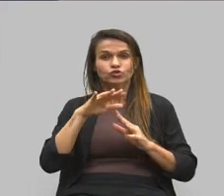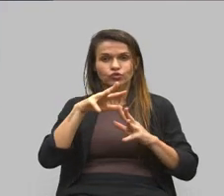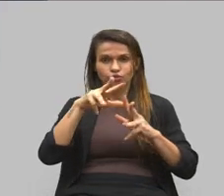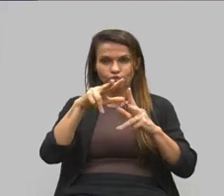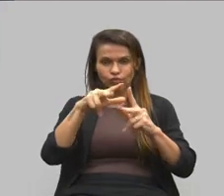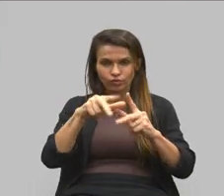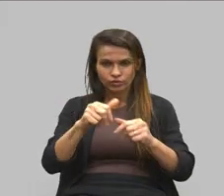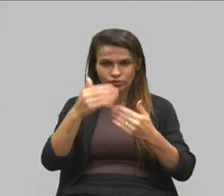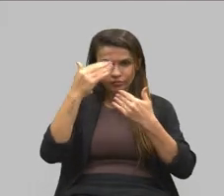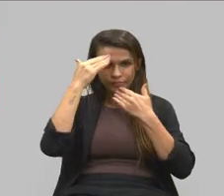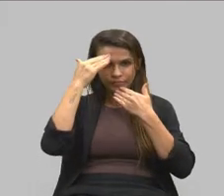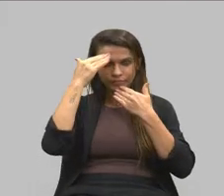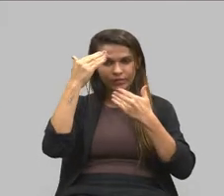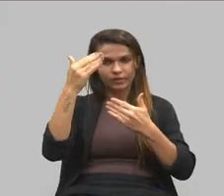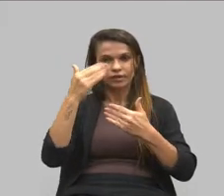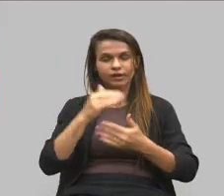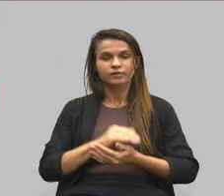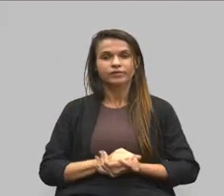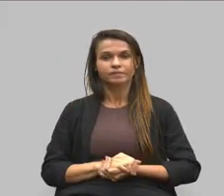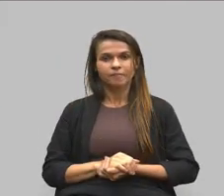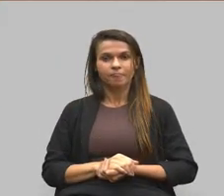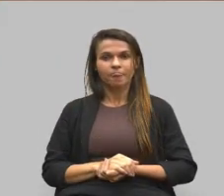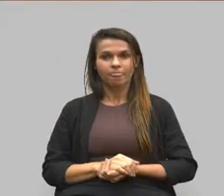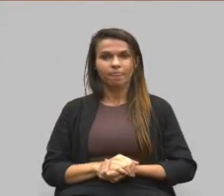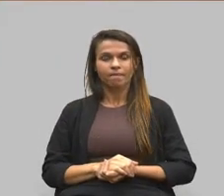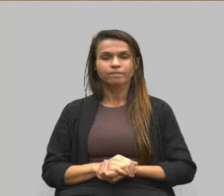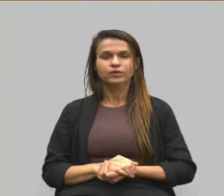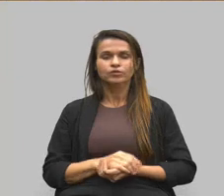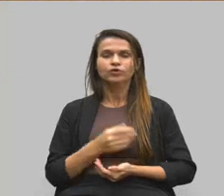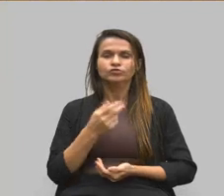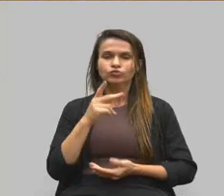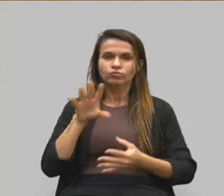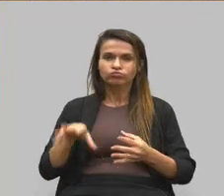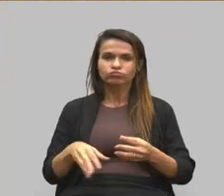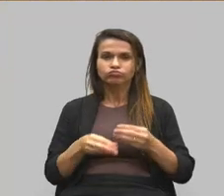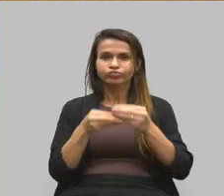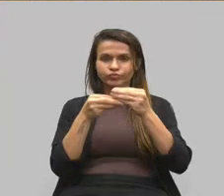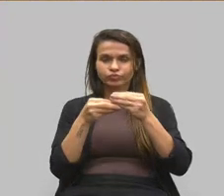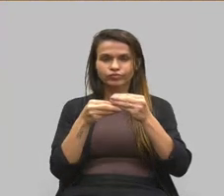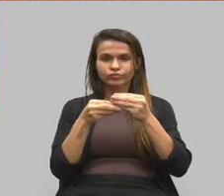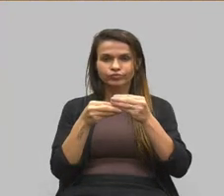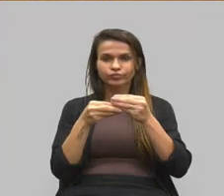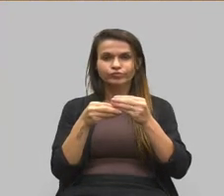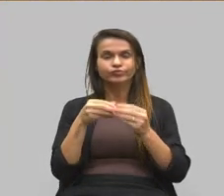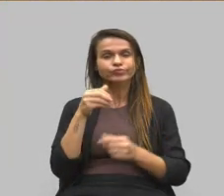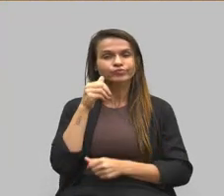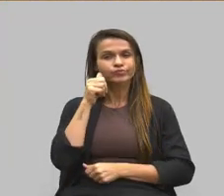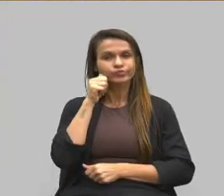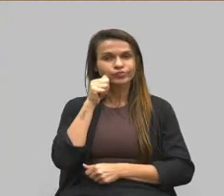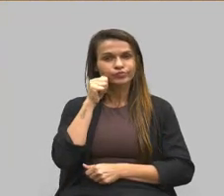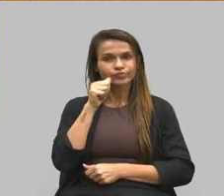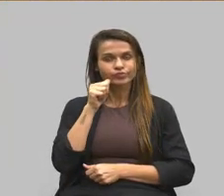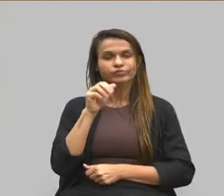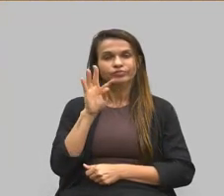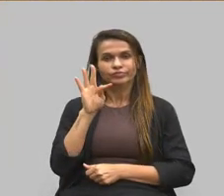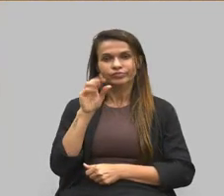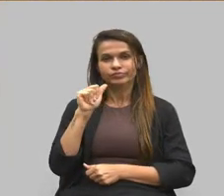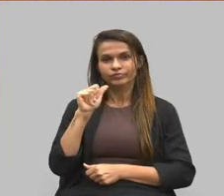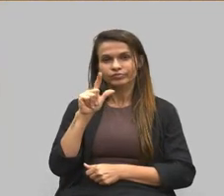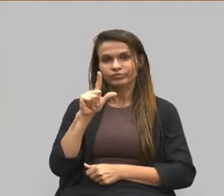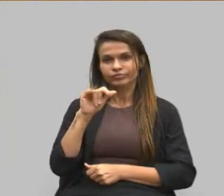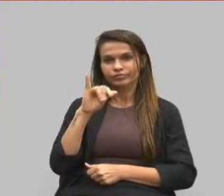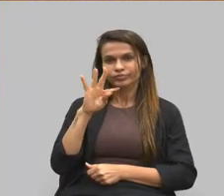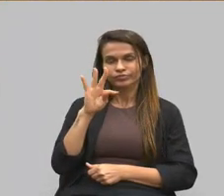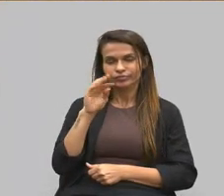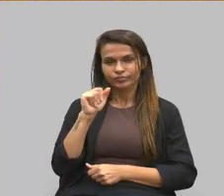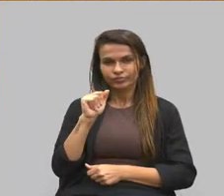obrigado eh pela sua contribuição D alita Carla quero passar agora a